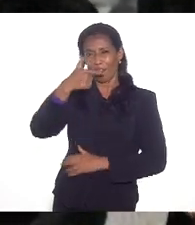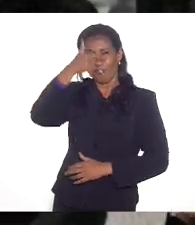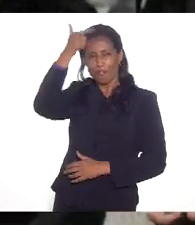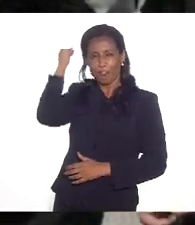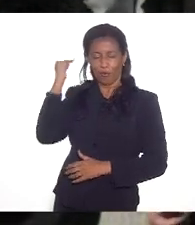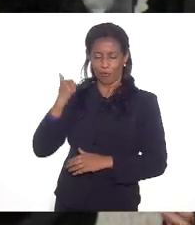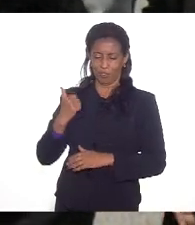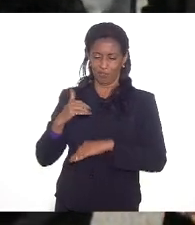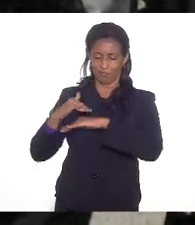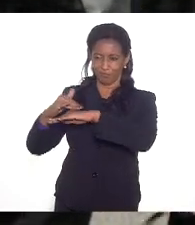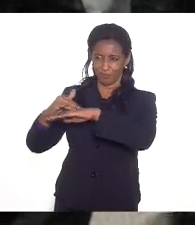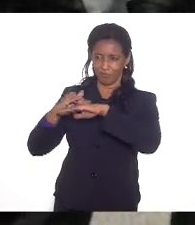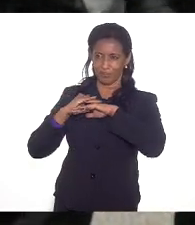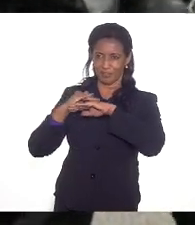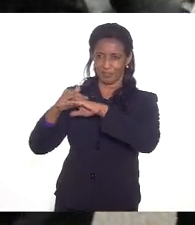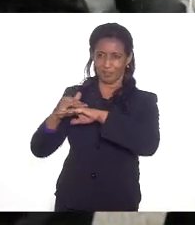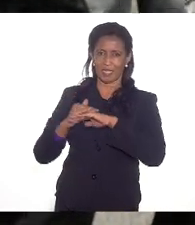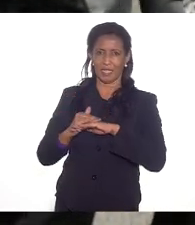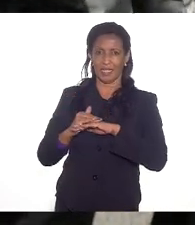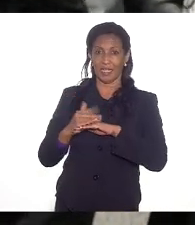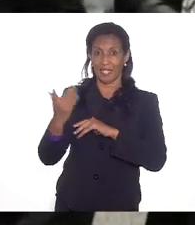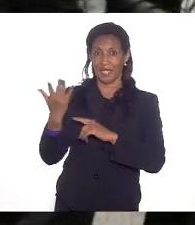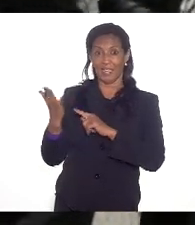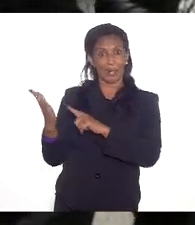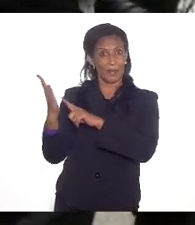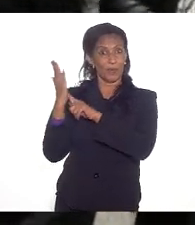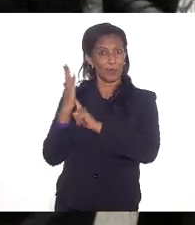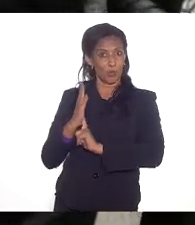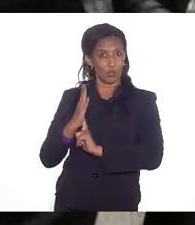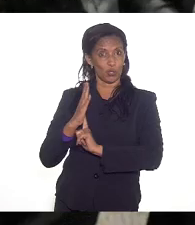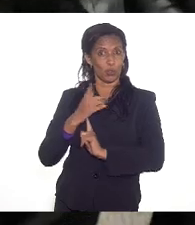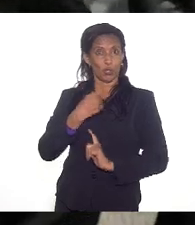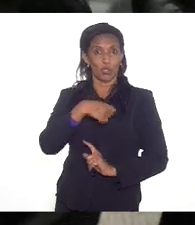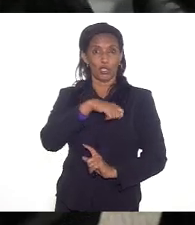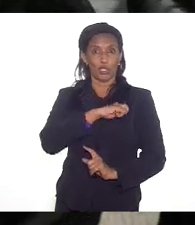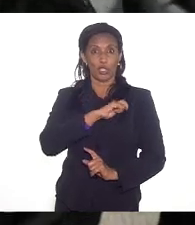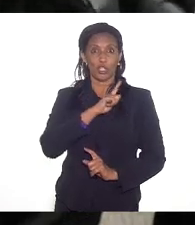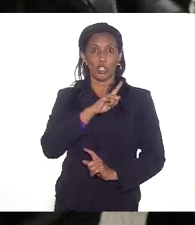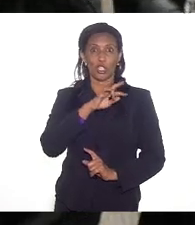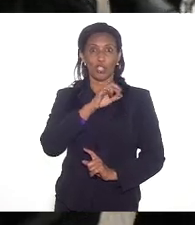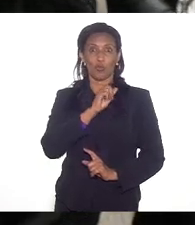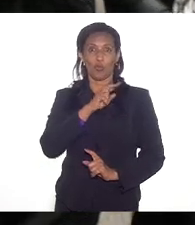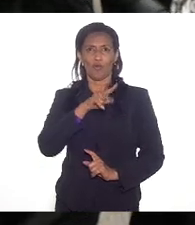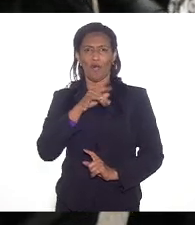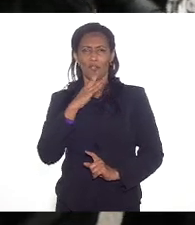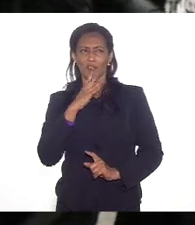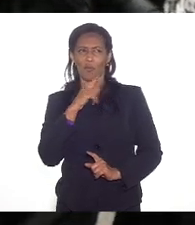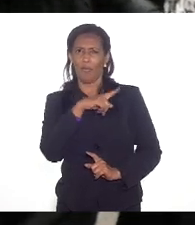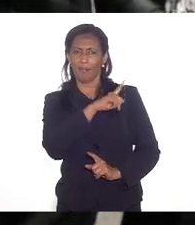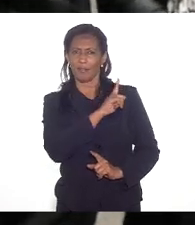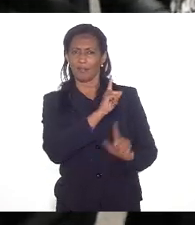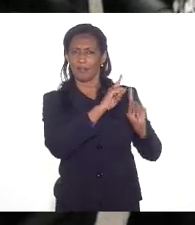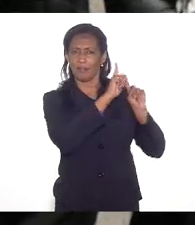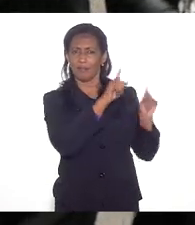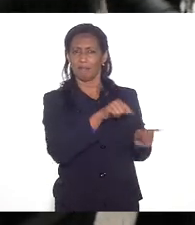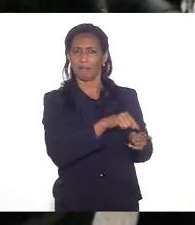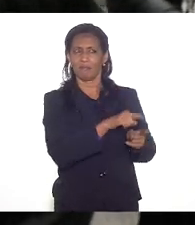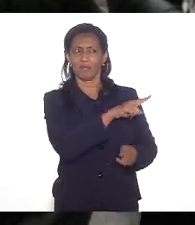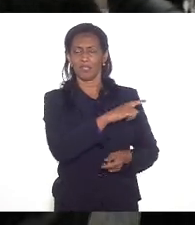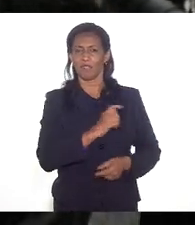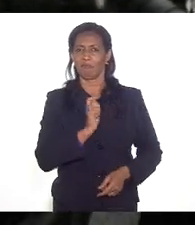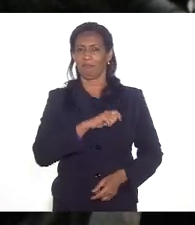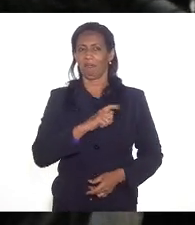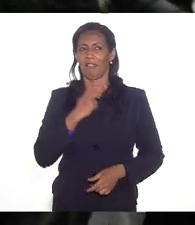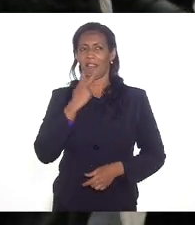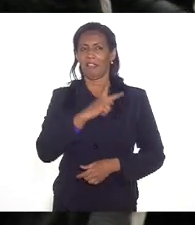durante a conversa inclusive ele mostrou o quadro Getúlio Vargas e perguntou se eu sabia quem era e eu de